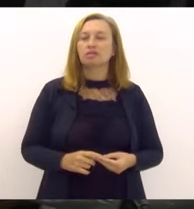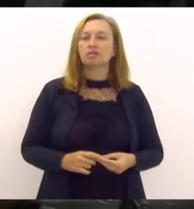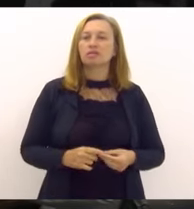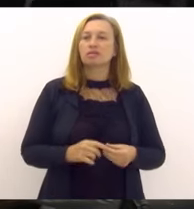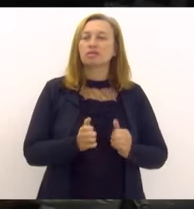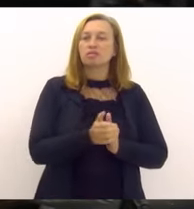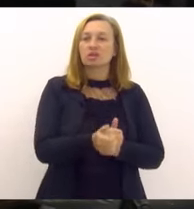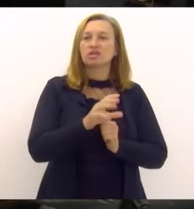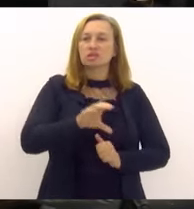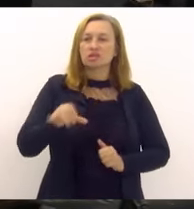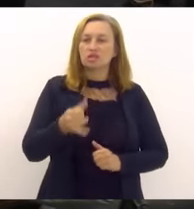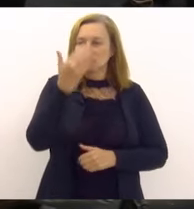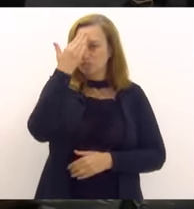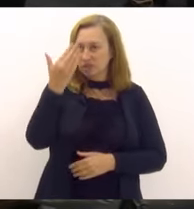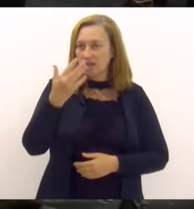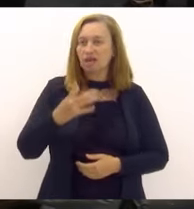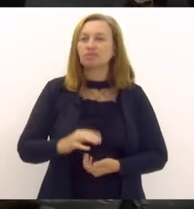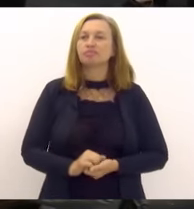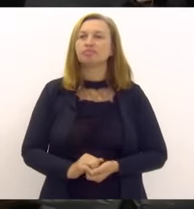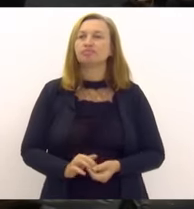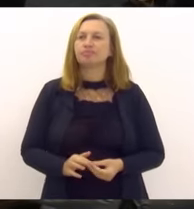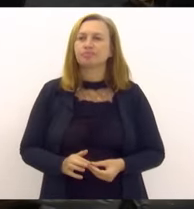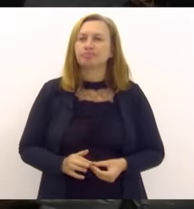Muito obrigado, deputado André Correia.